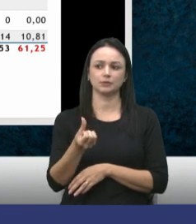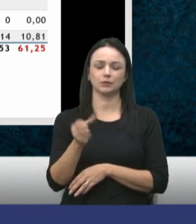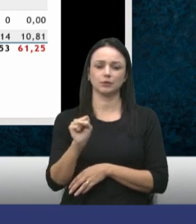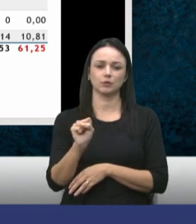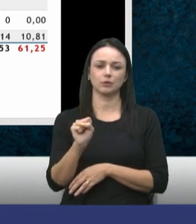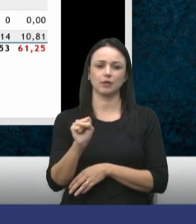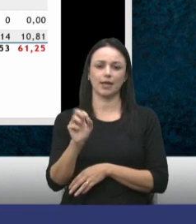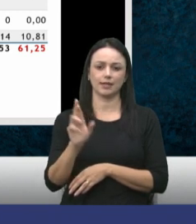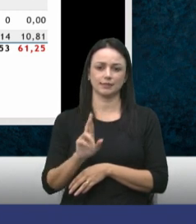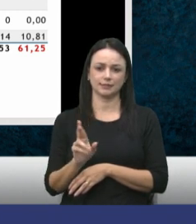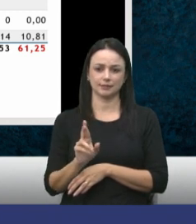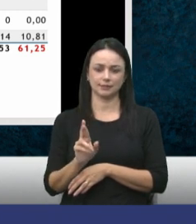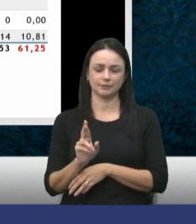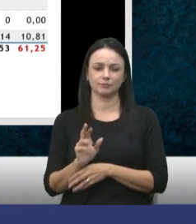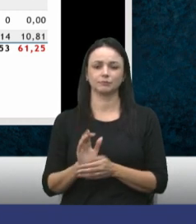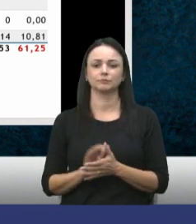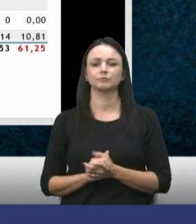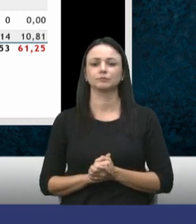26.449.368.